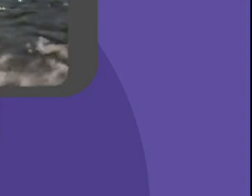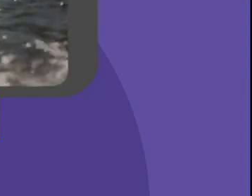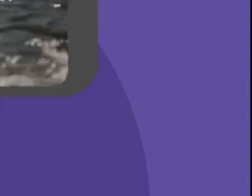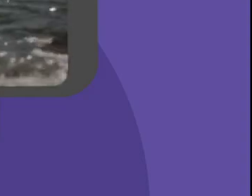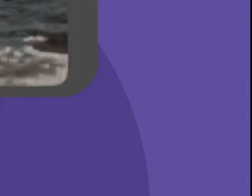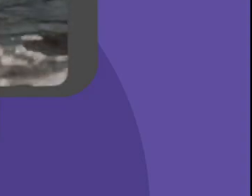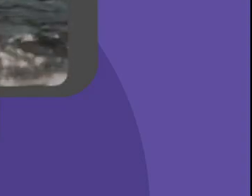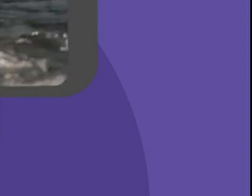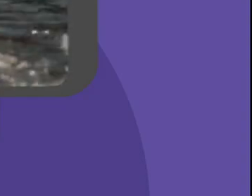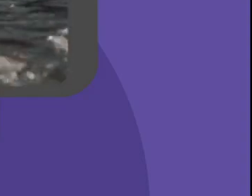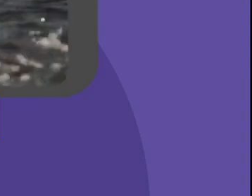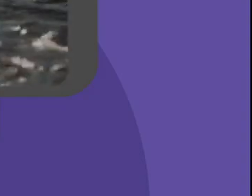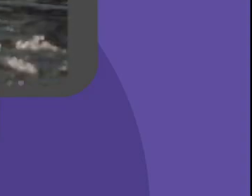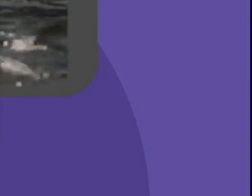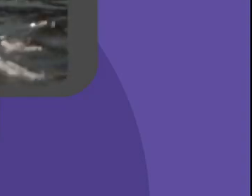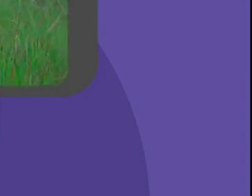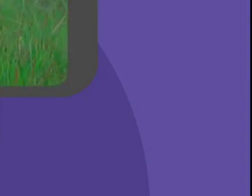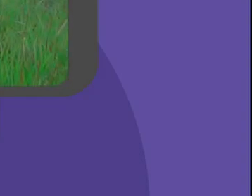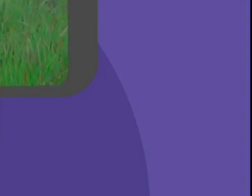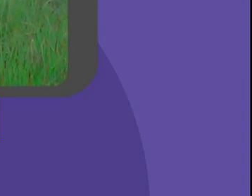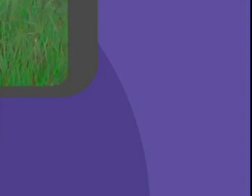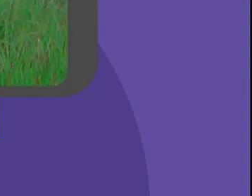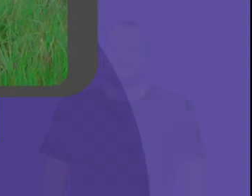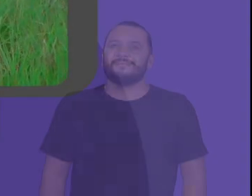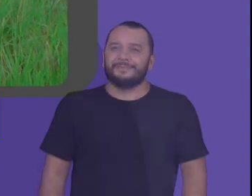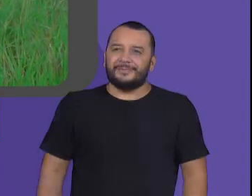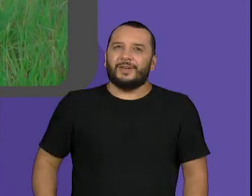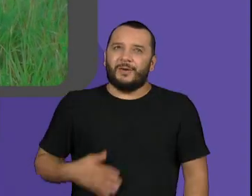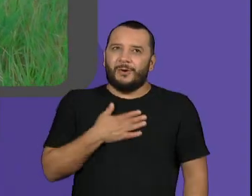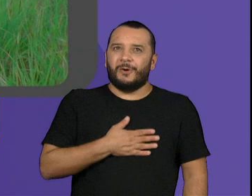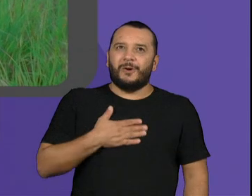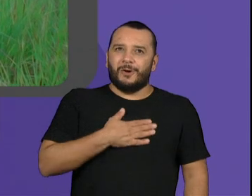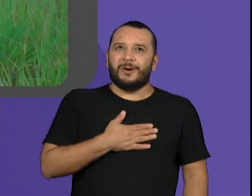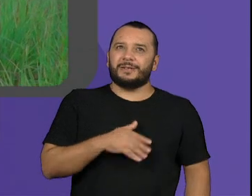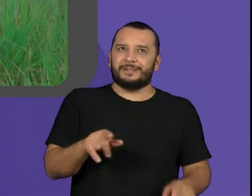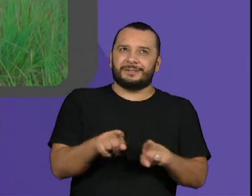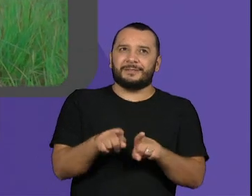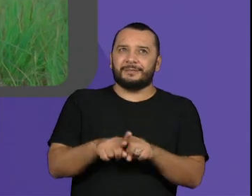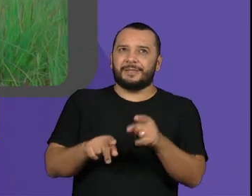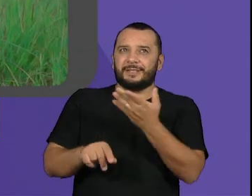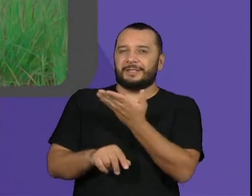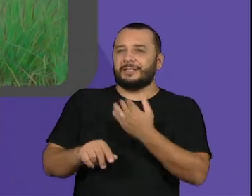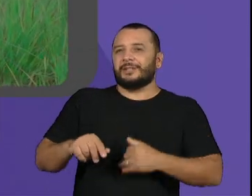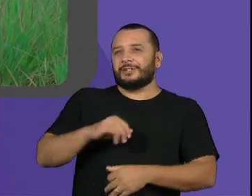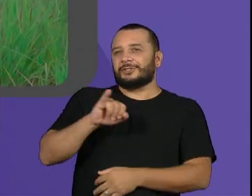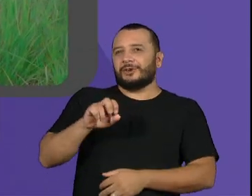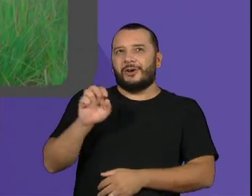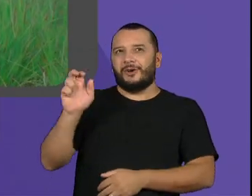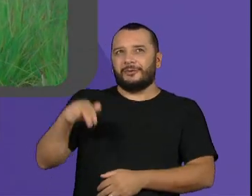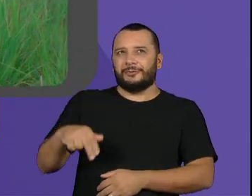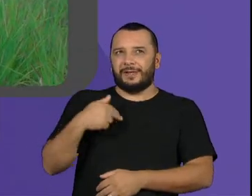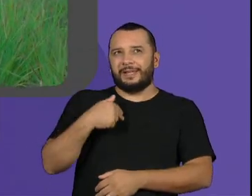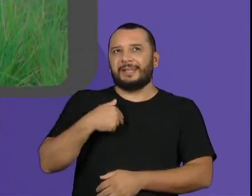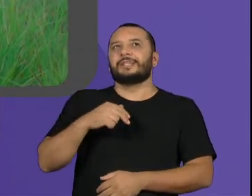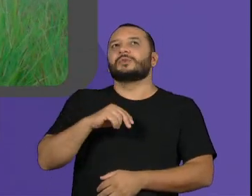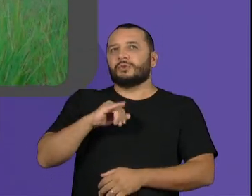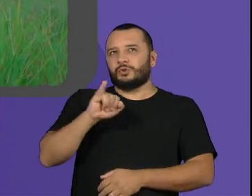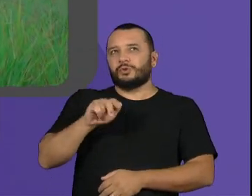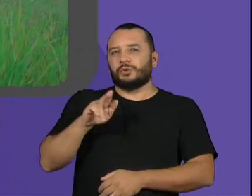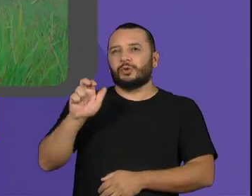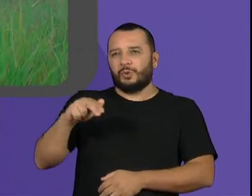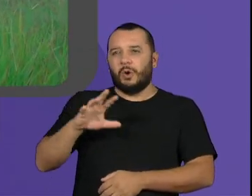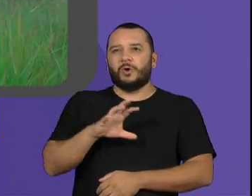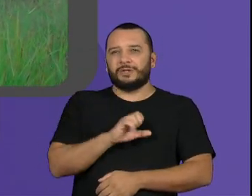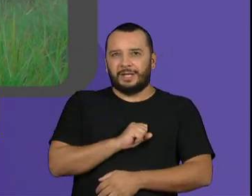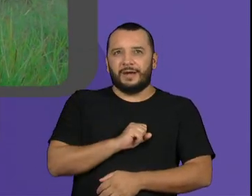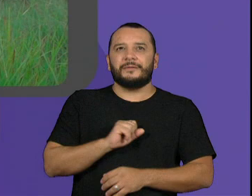Flutuo nesse vazio. Jovem, do Júlio Sequin, que me lembrava a minha irmã Marina. É uma das músicas que ela amava ouvir, e aí eu ouvia pra